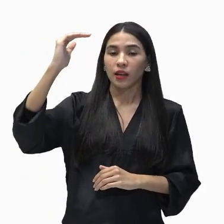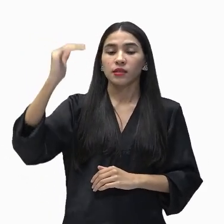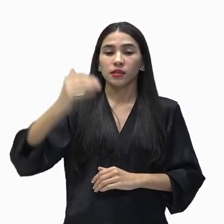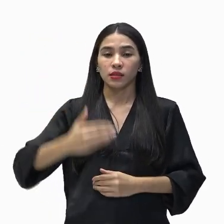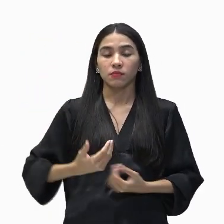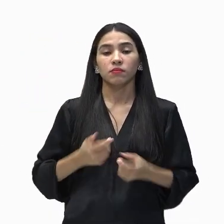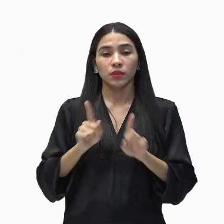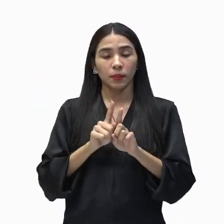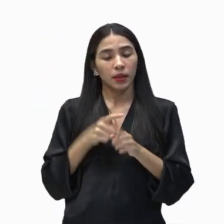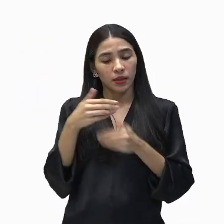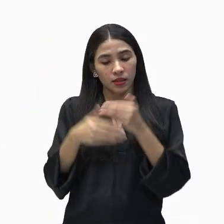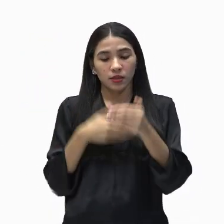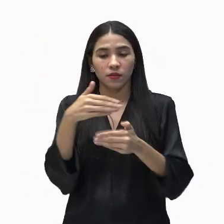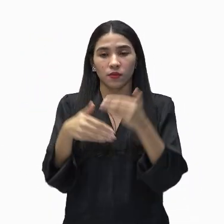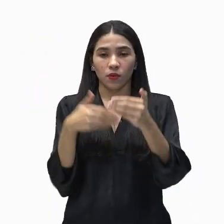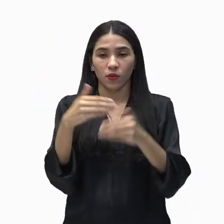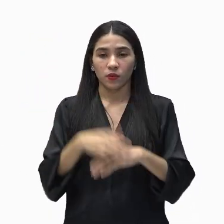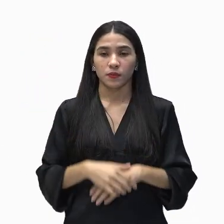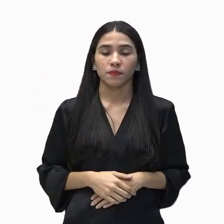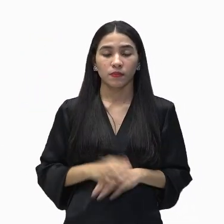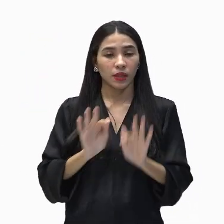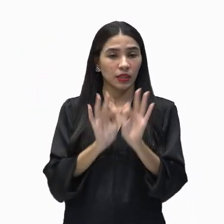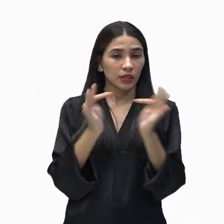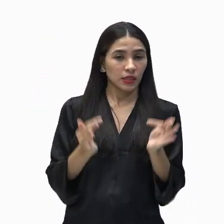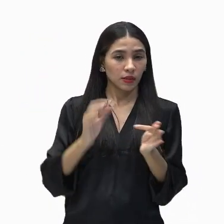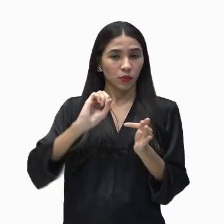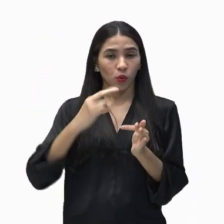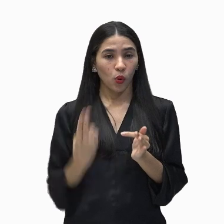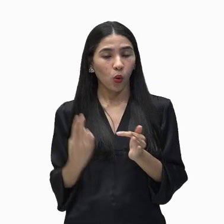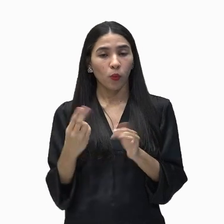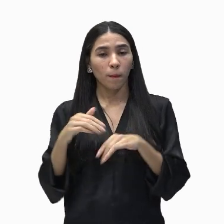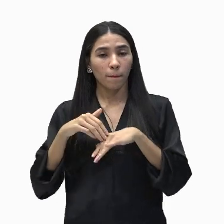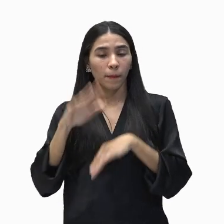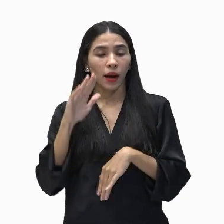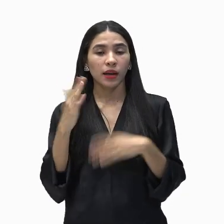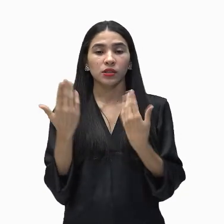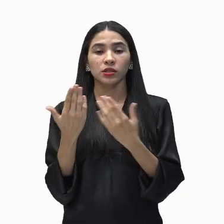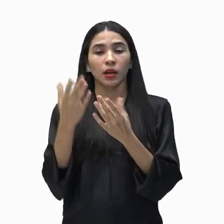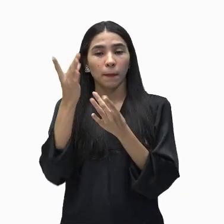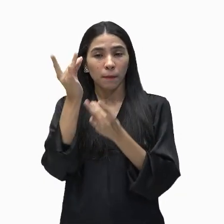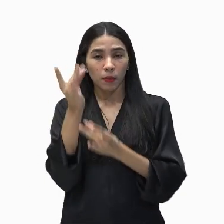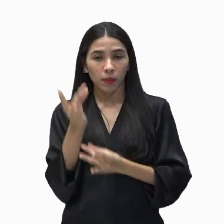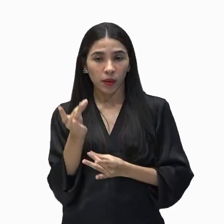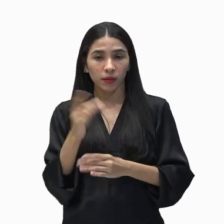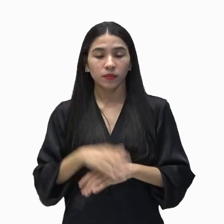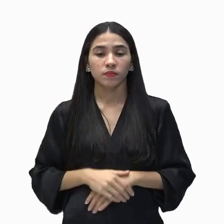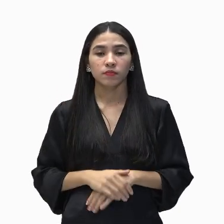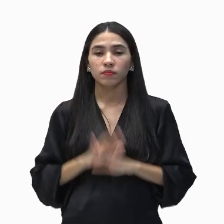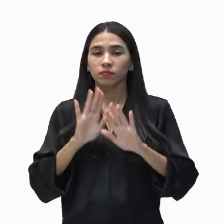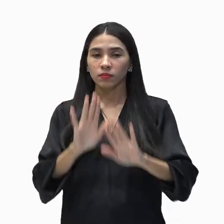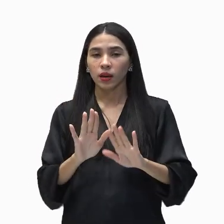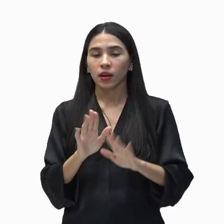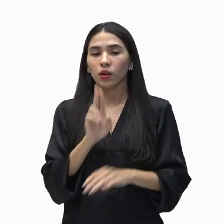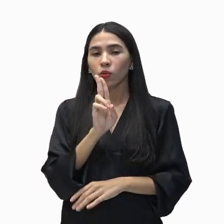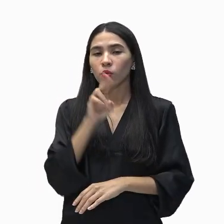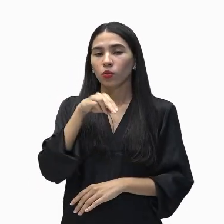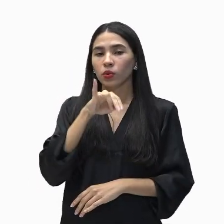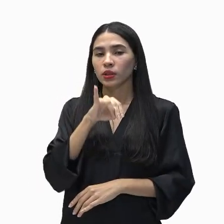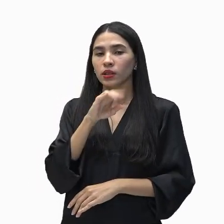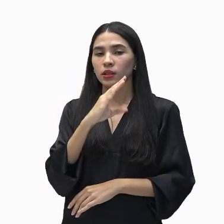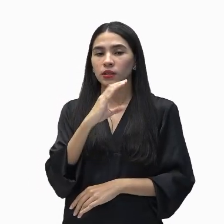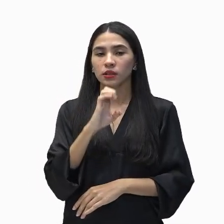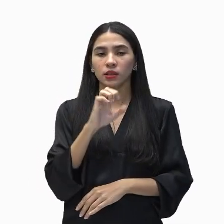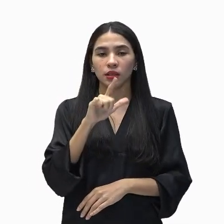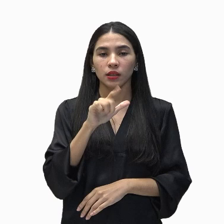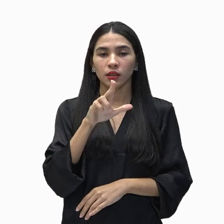de reprodução, seja eles mais simples ou mais complexos. Mas, professora, até os unicelulares se desenvolvem?